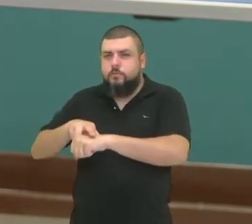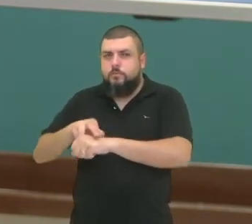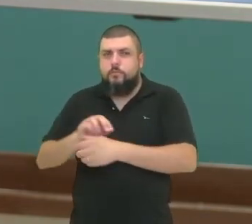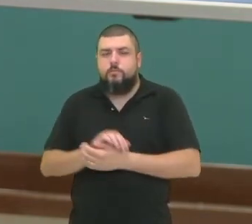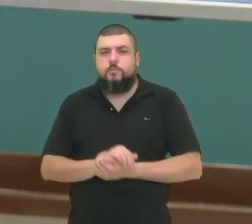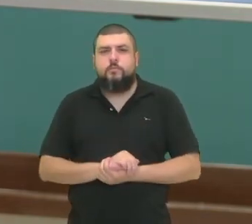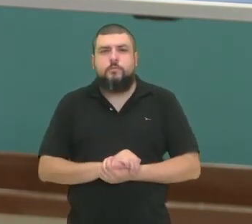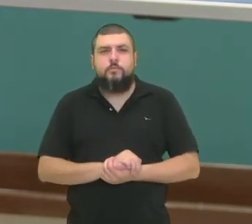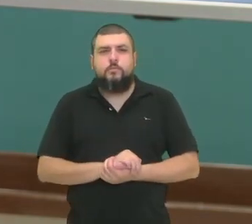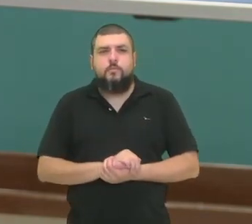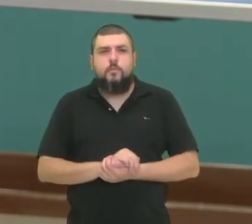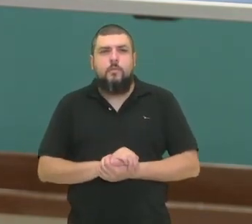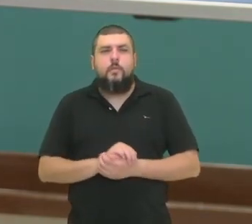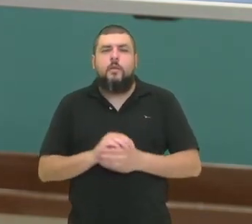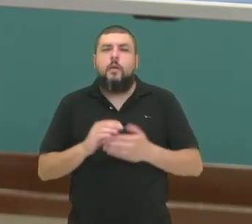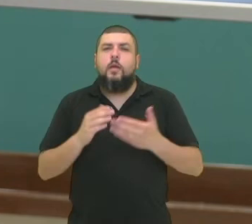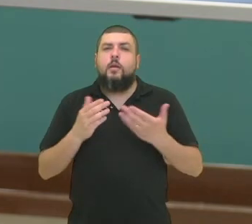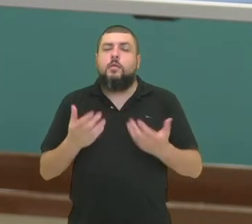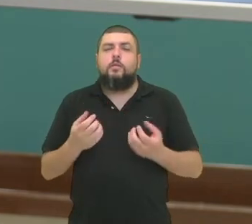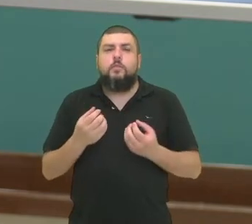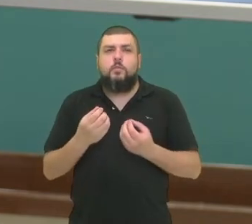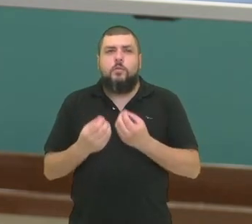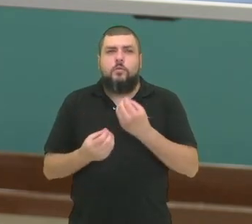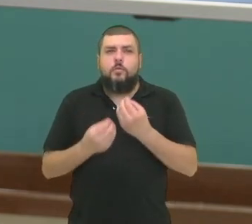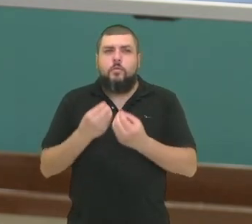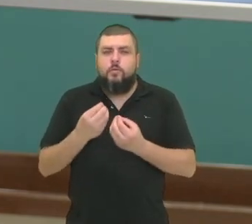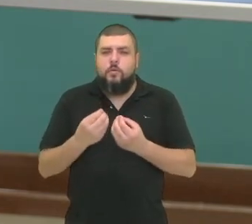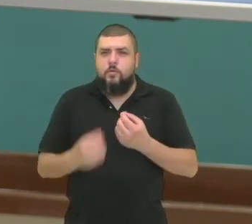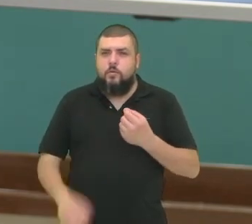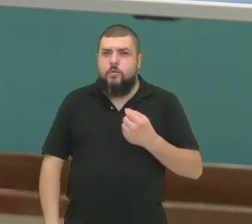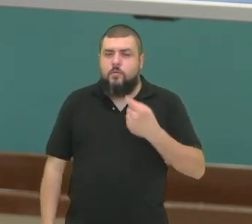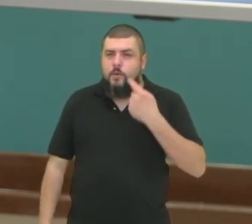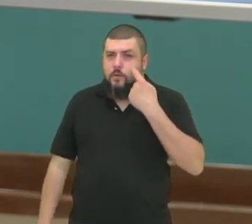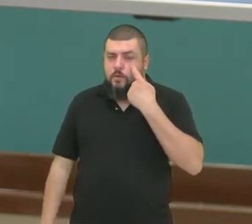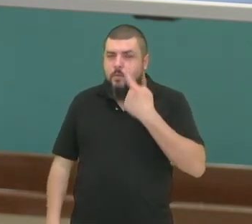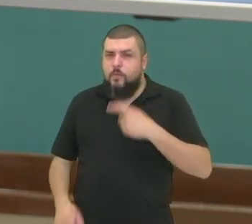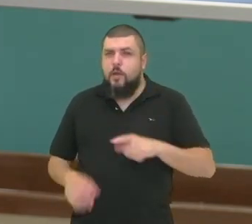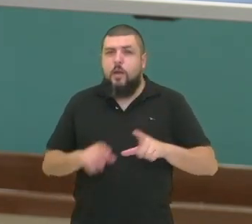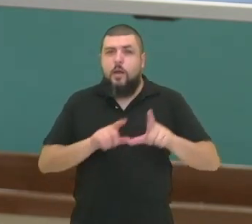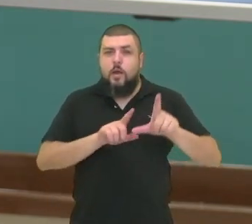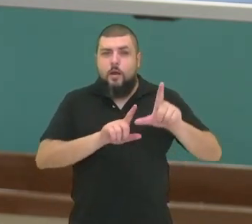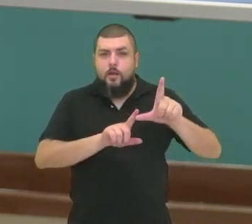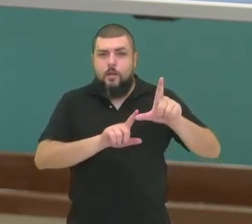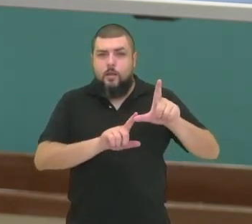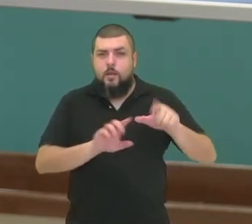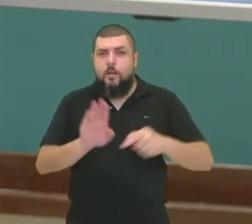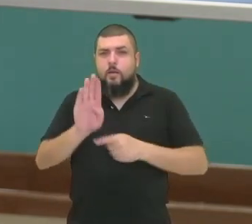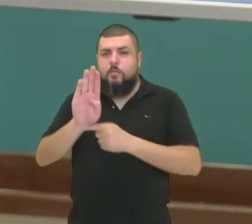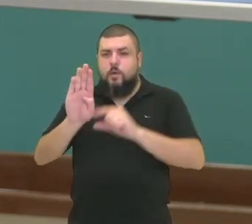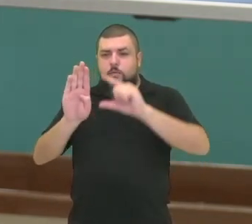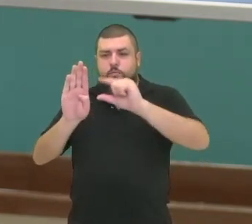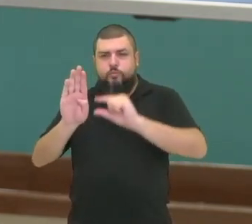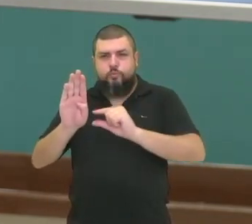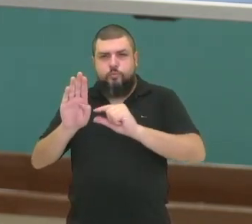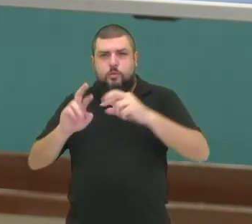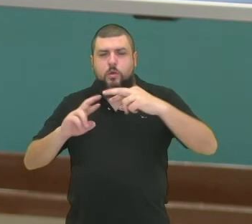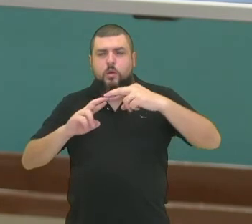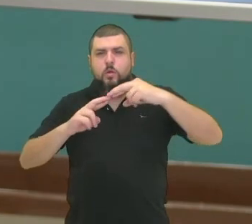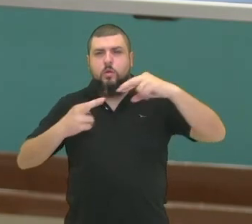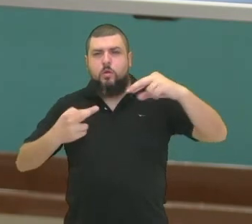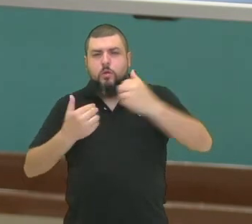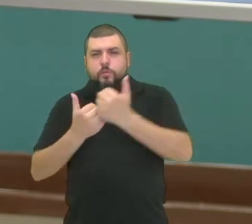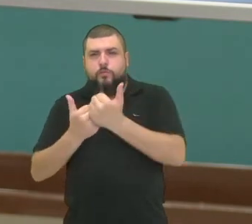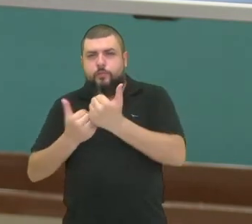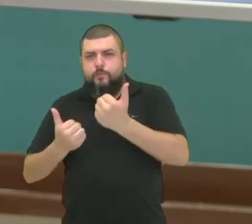simbologia para representar esses fatores, a letra Bzinho, fator recessivo, para a